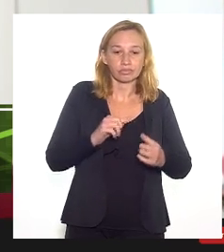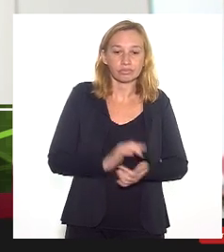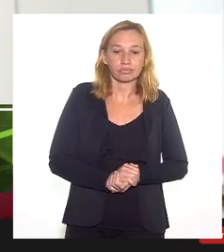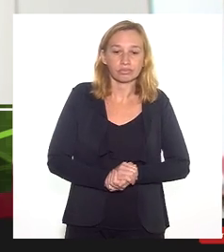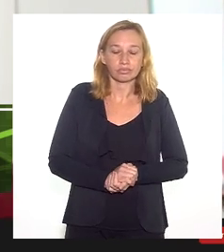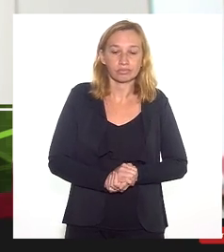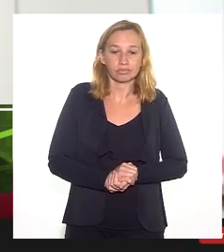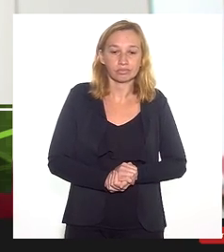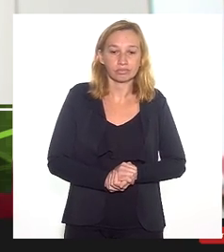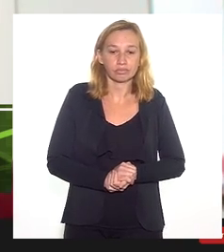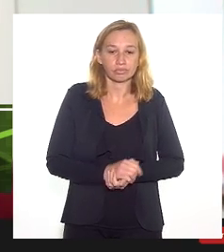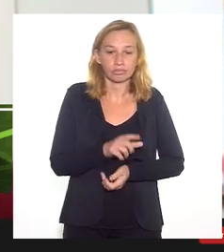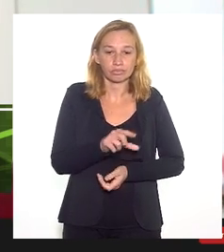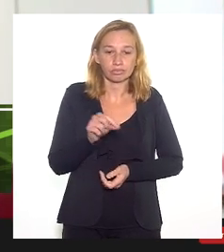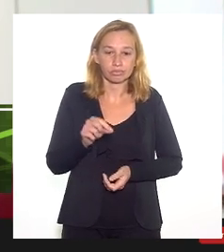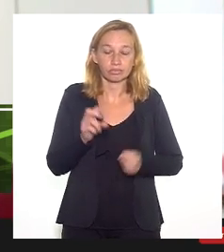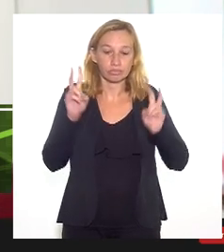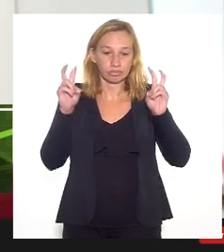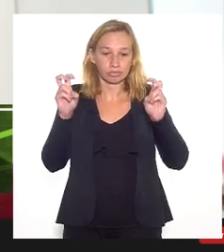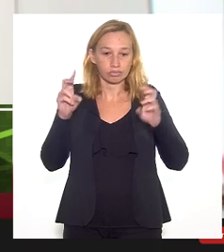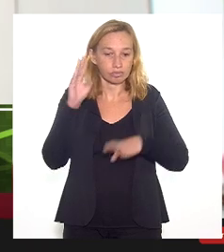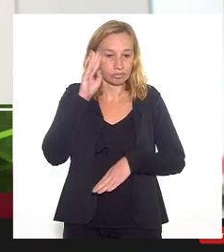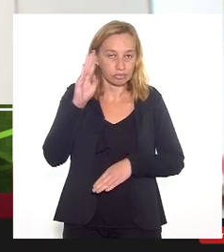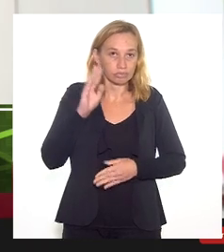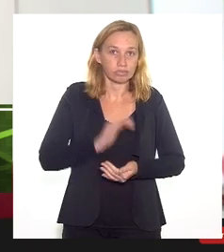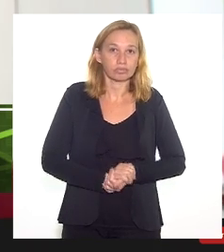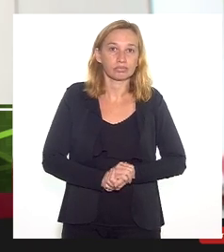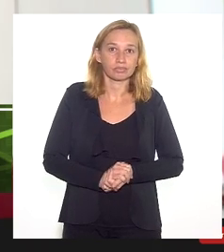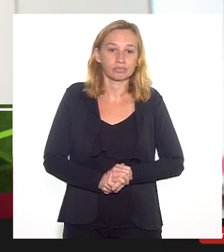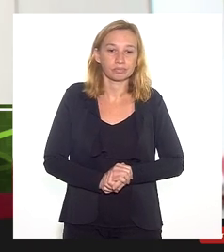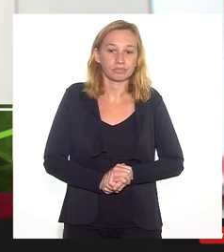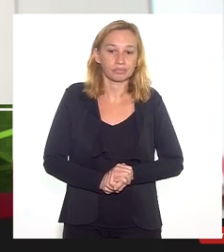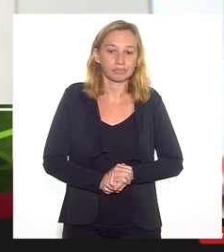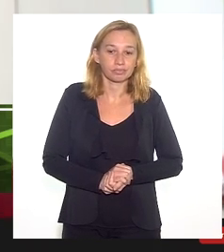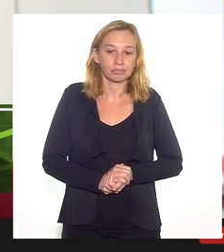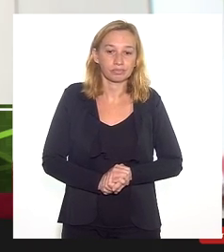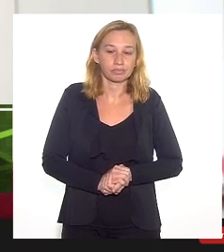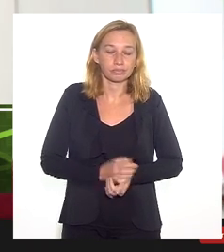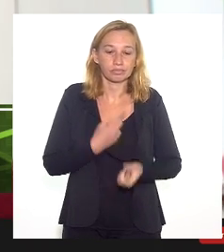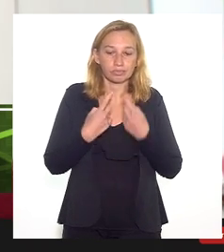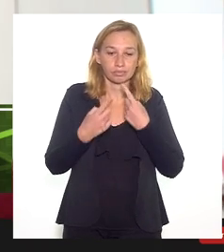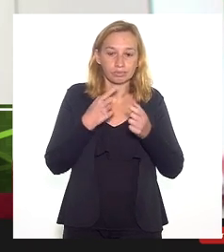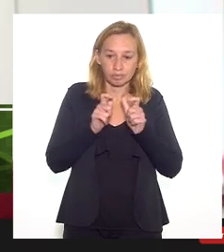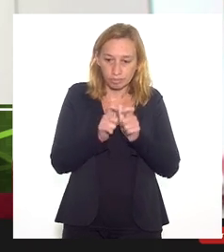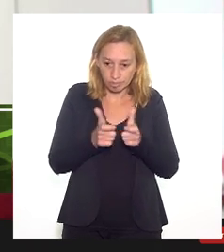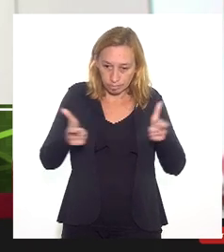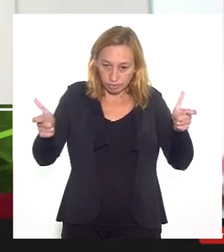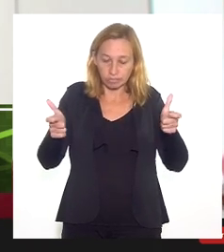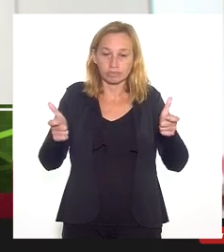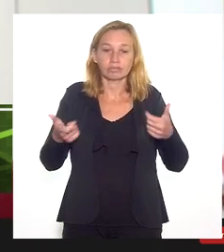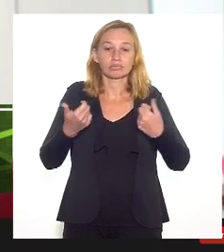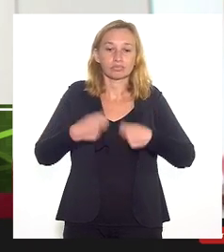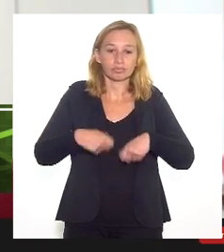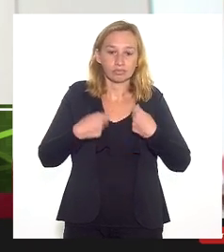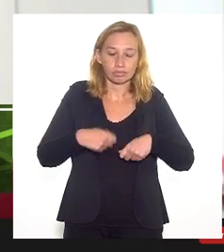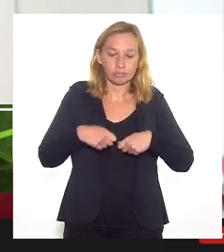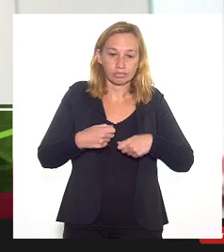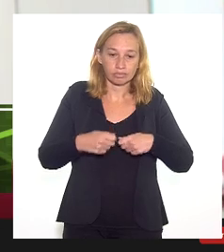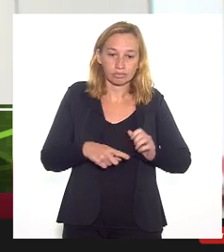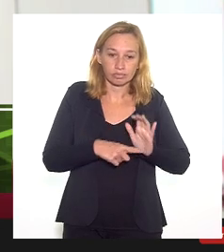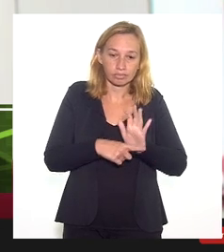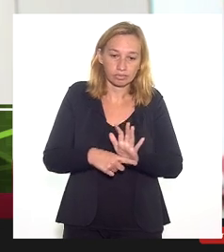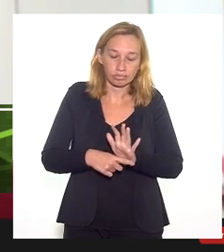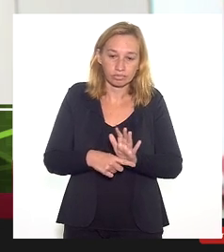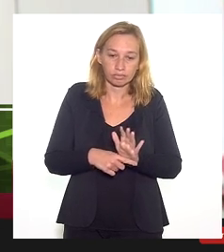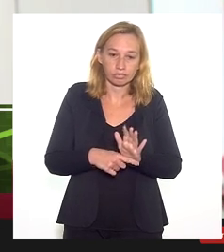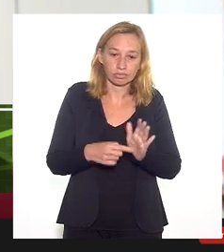definição de ações prioritárias a gente tem que fazer um debate mais amplo sobre a necessidade da recomposição de